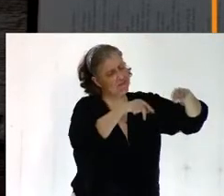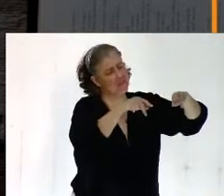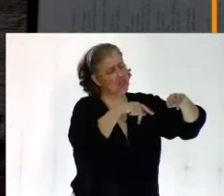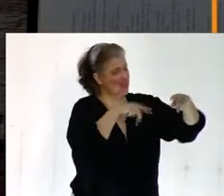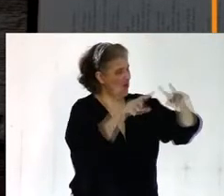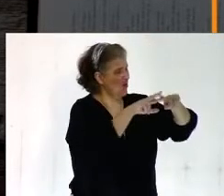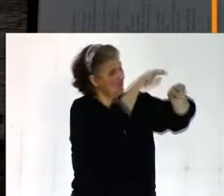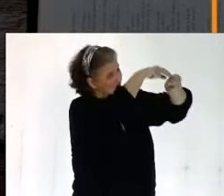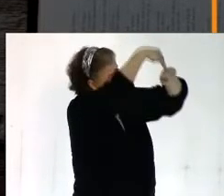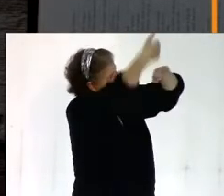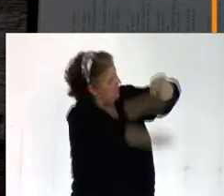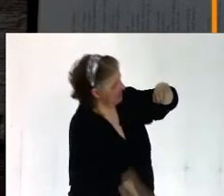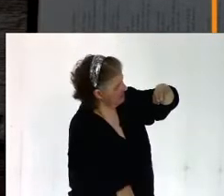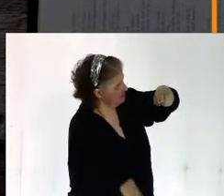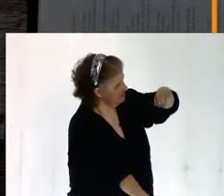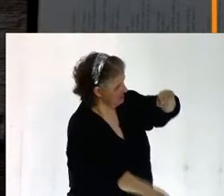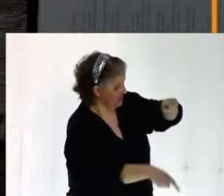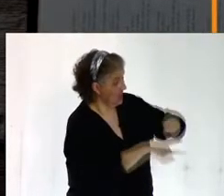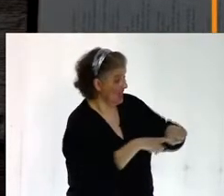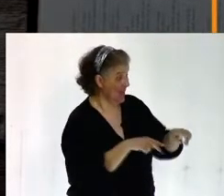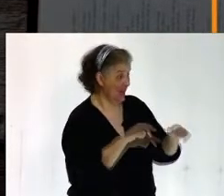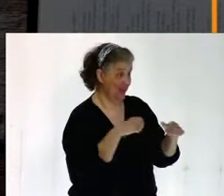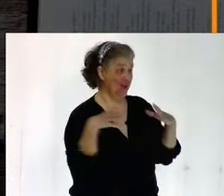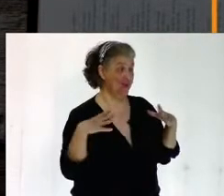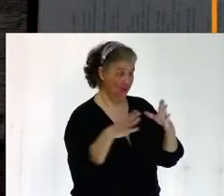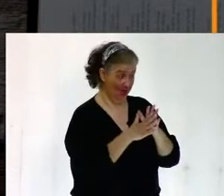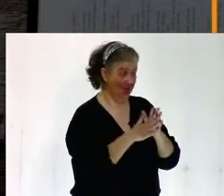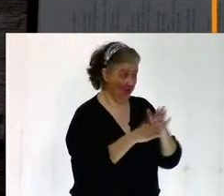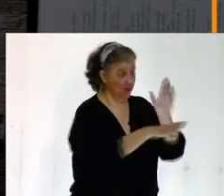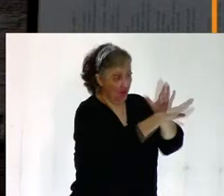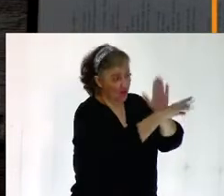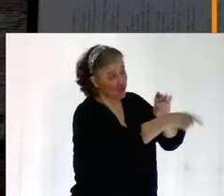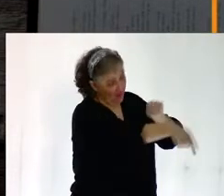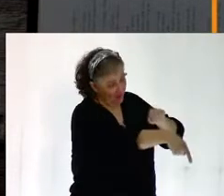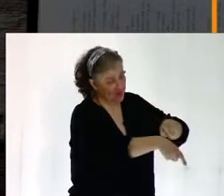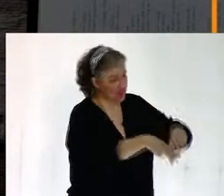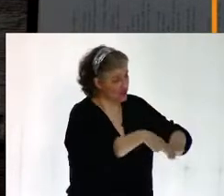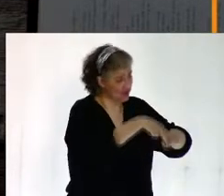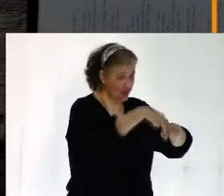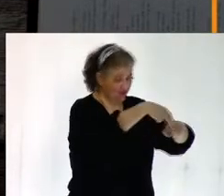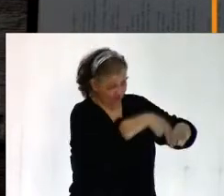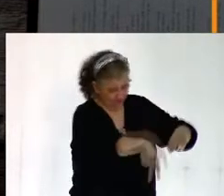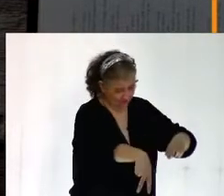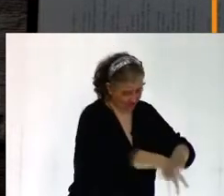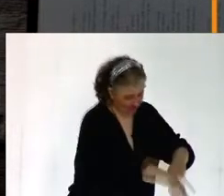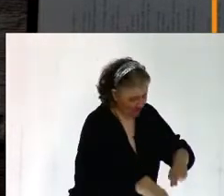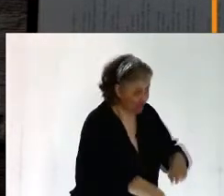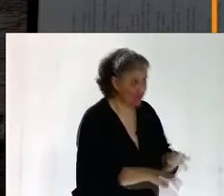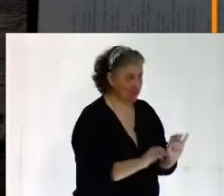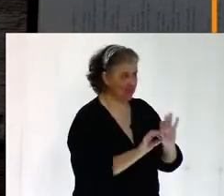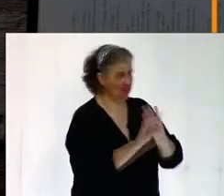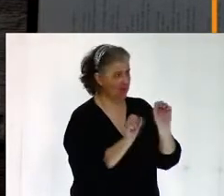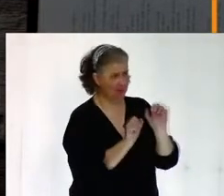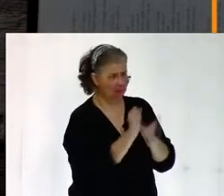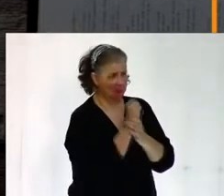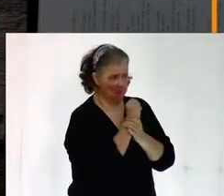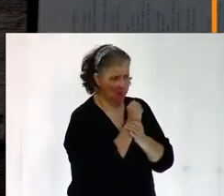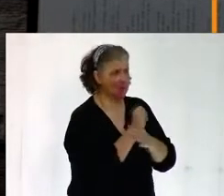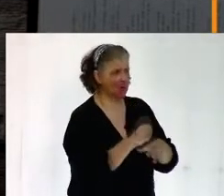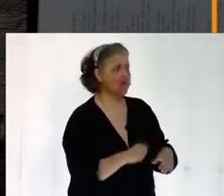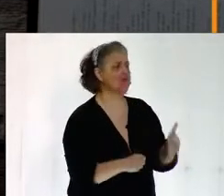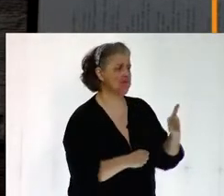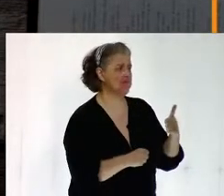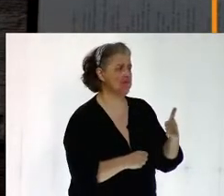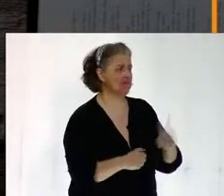e eles te sustentarão nas suas mãos para não tropeçares nalguma uma pedra respondeu-lhe jesus também está escrito